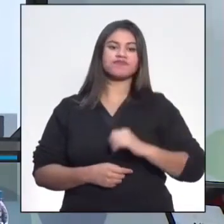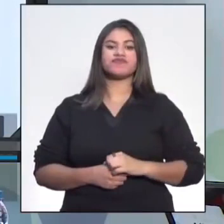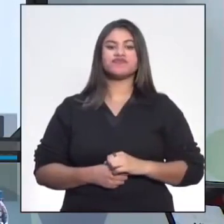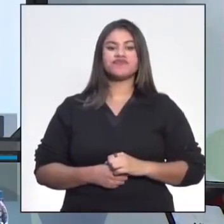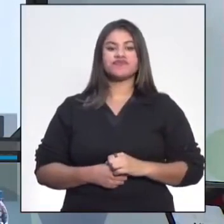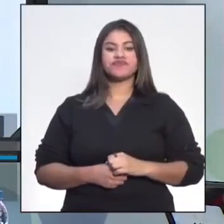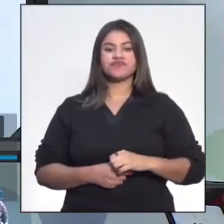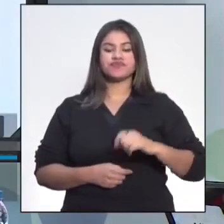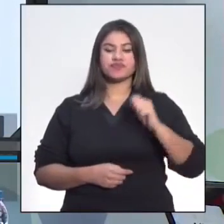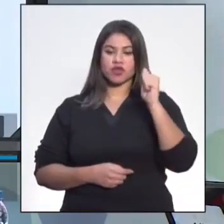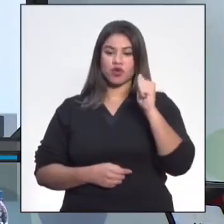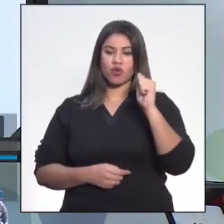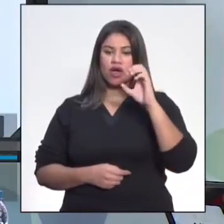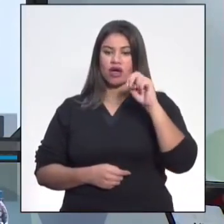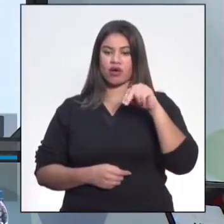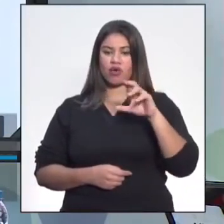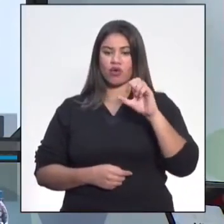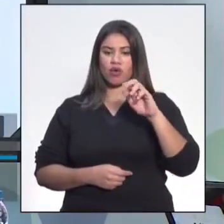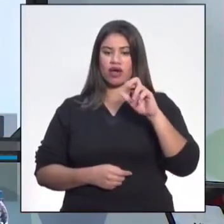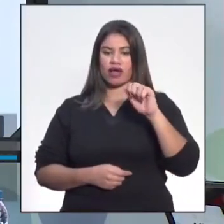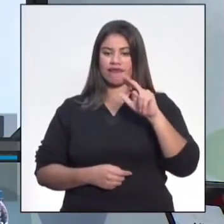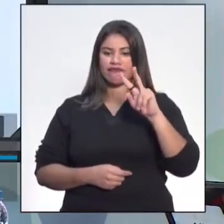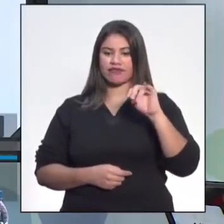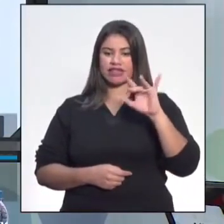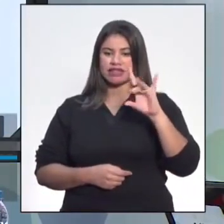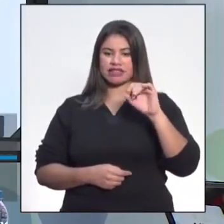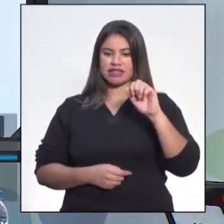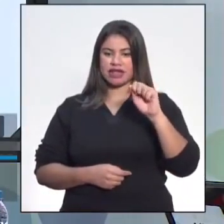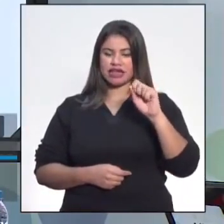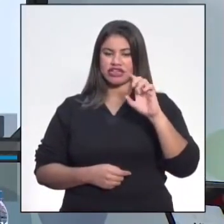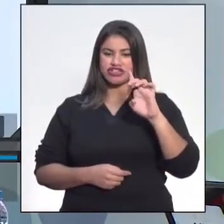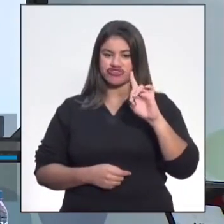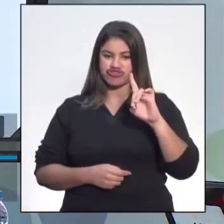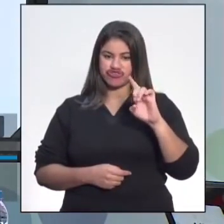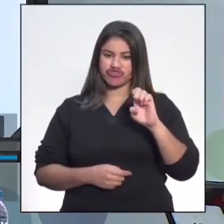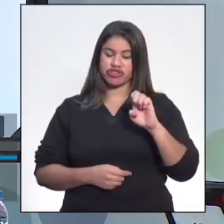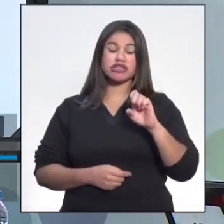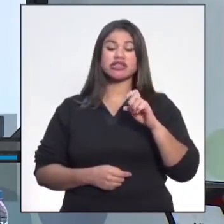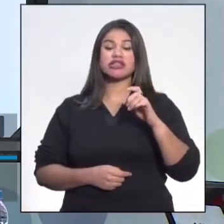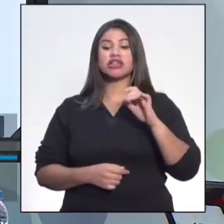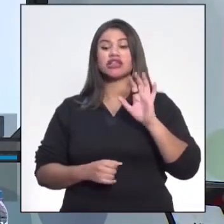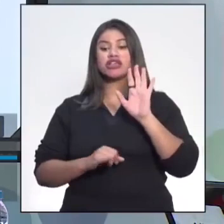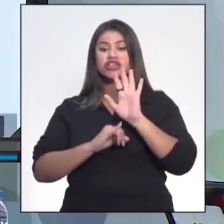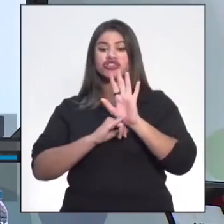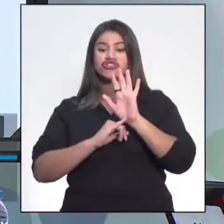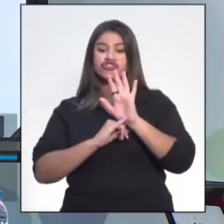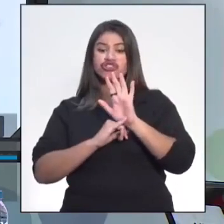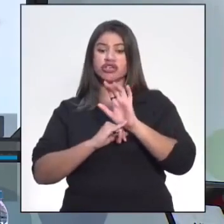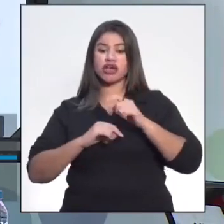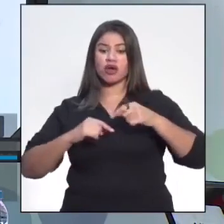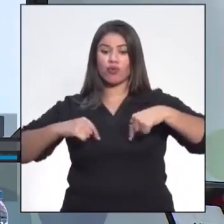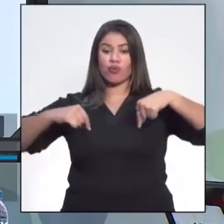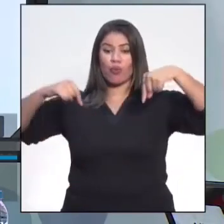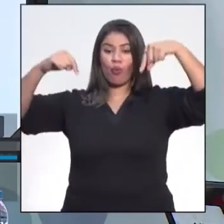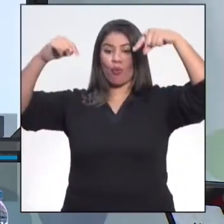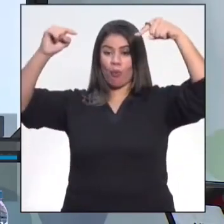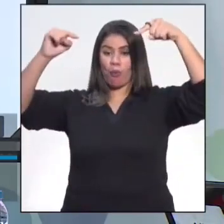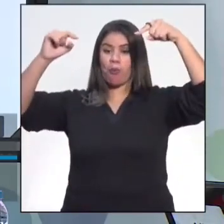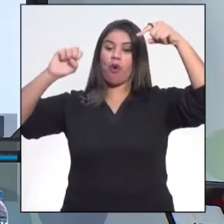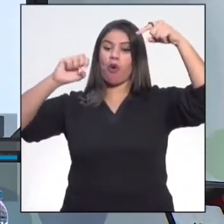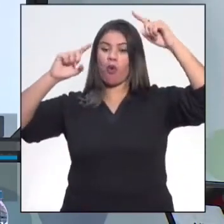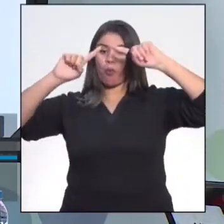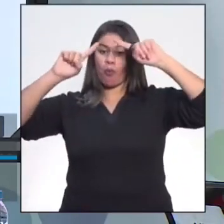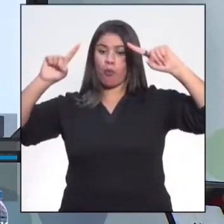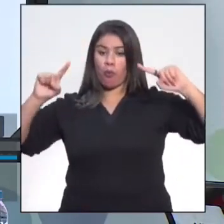A, indica concavidade. E esse C, professora? Esse C indica o quanto vai subir ou o quanto vai descer este meu